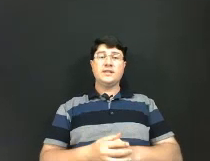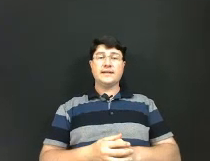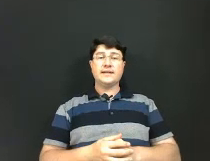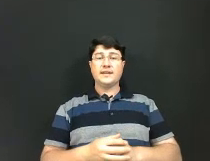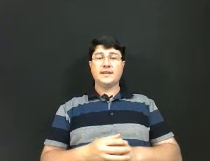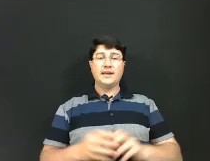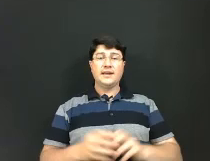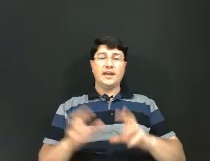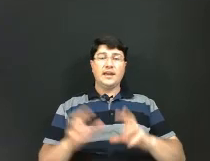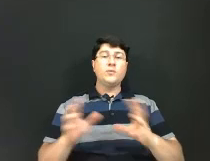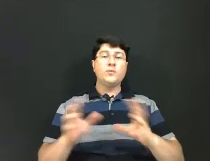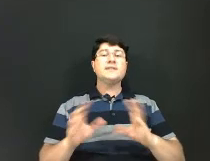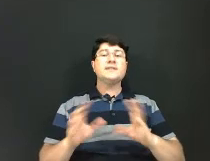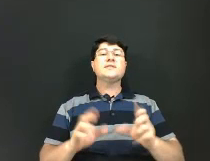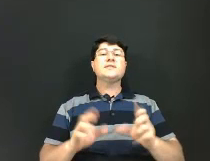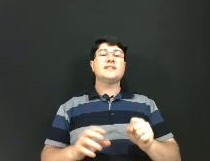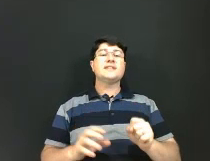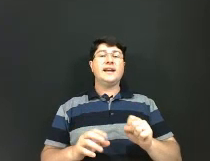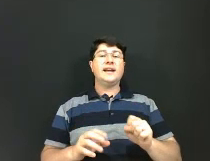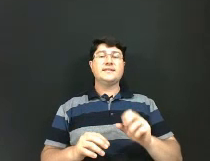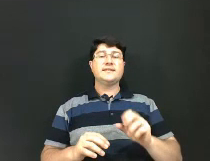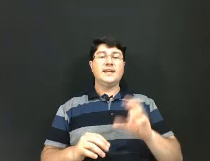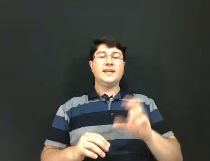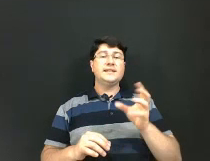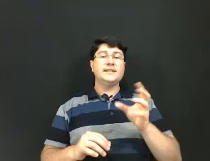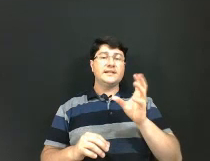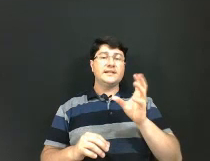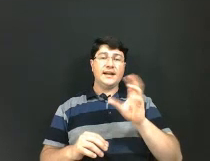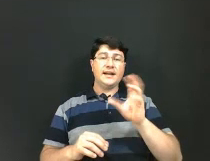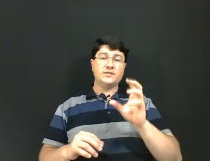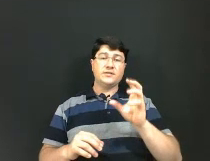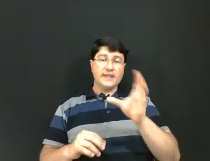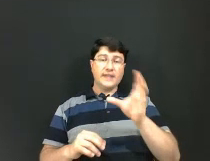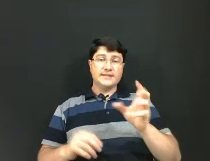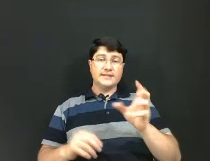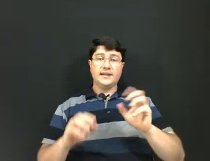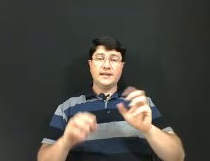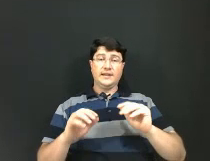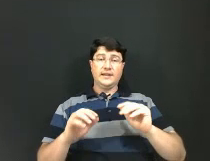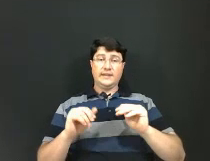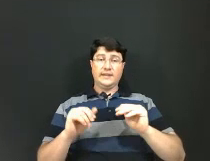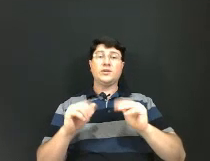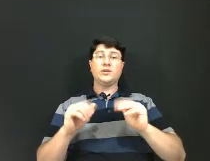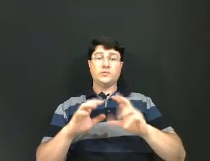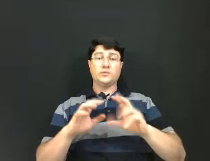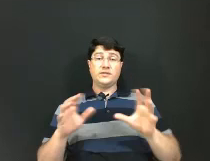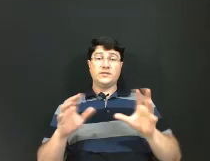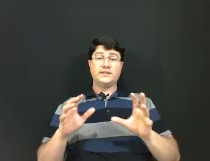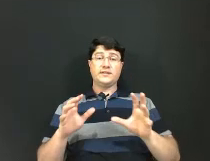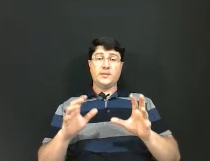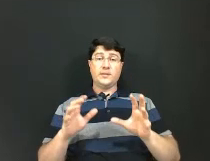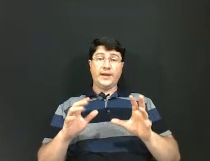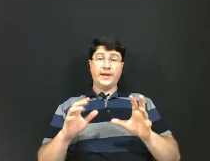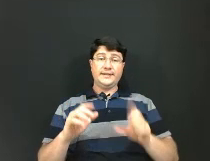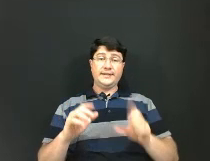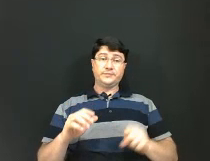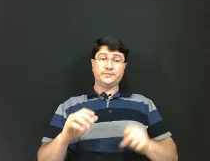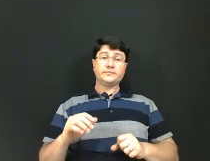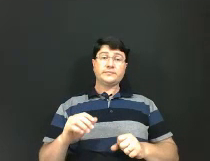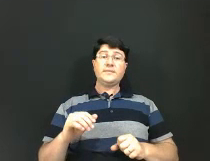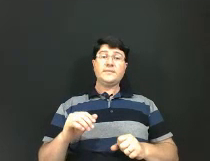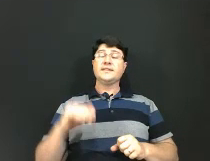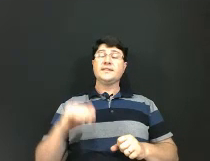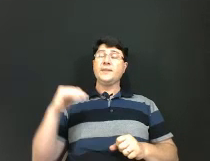formatos dos sinais. Em muitas línguas de sinais, itens lexicais, os sinais que denotam conceitos